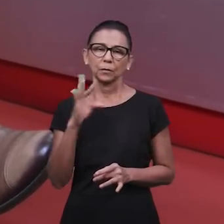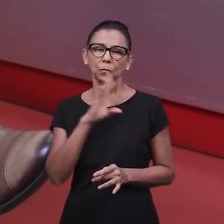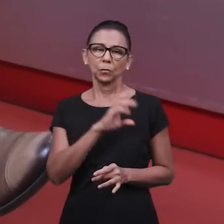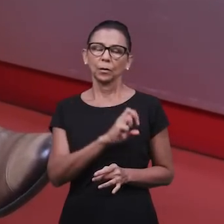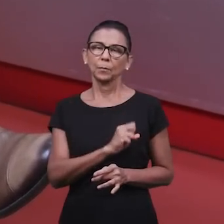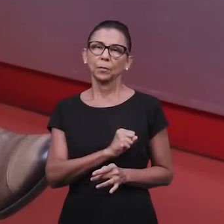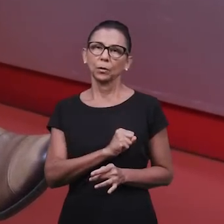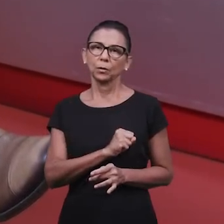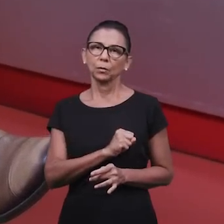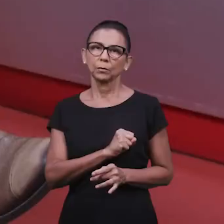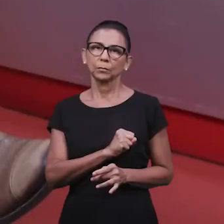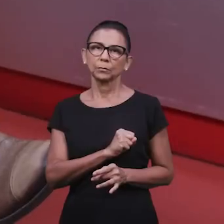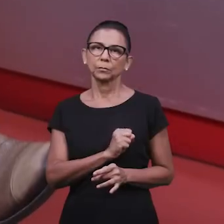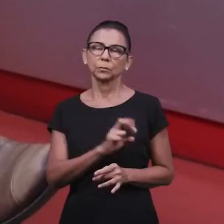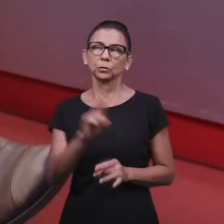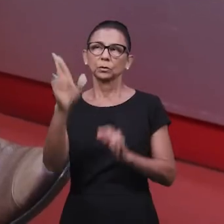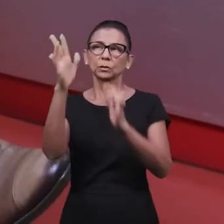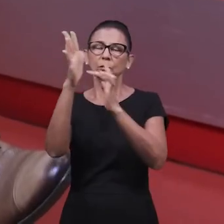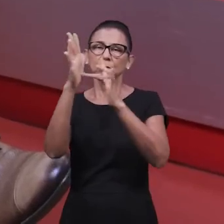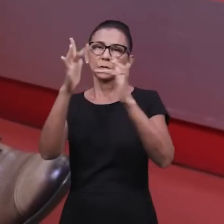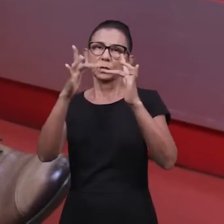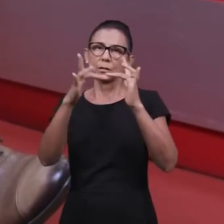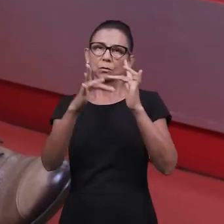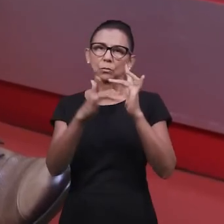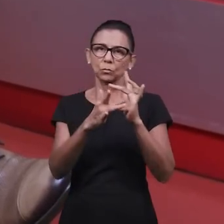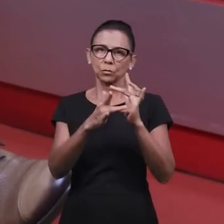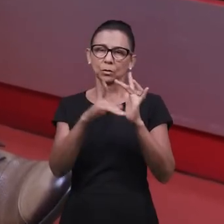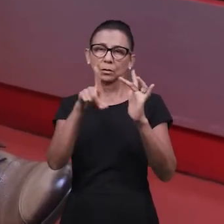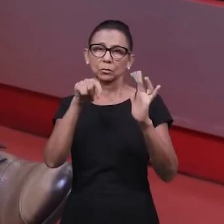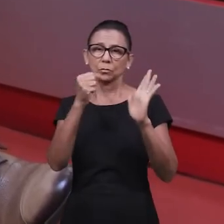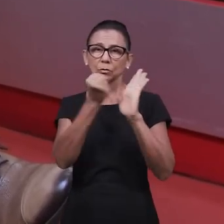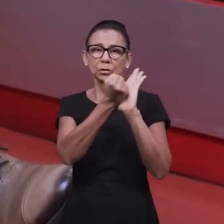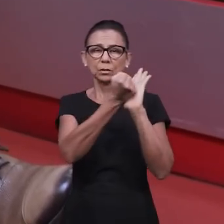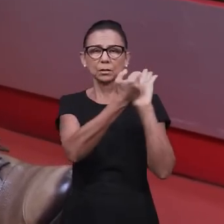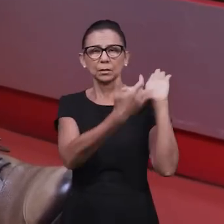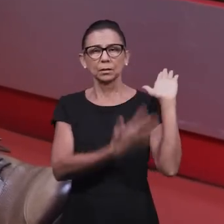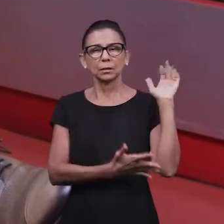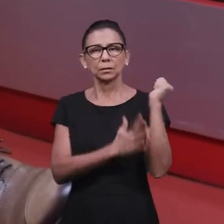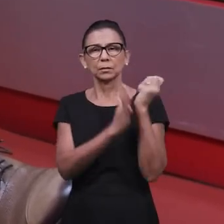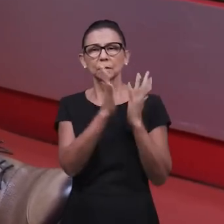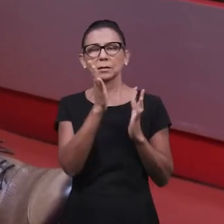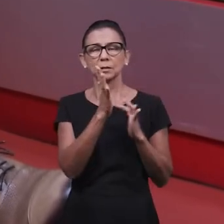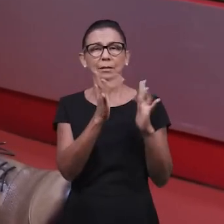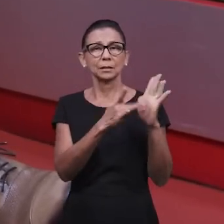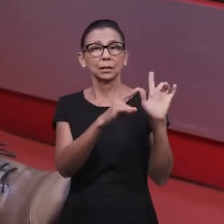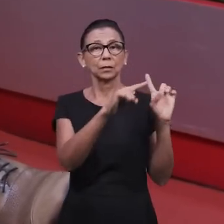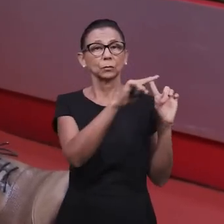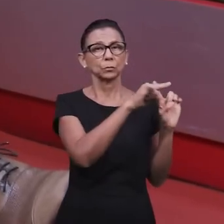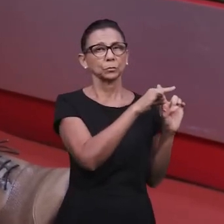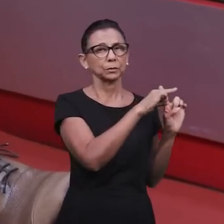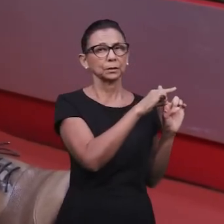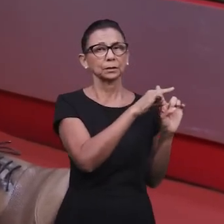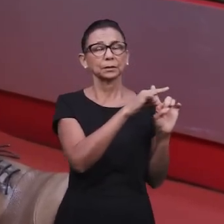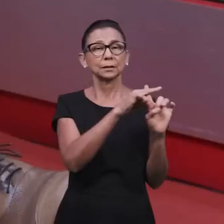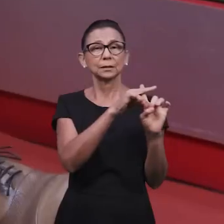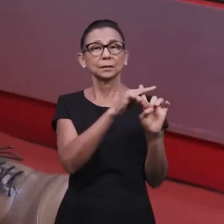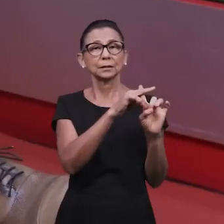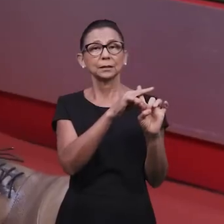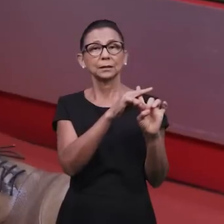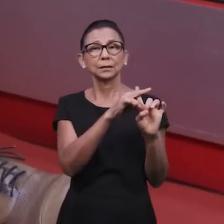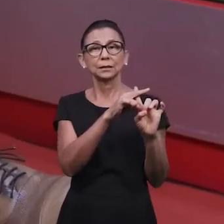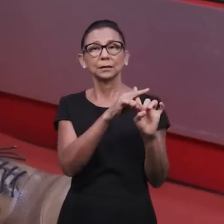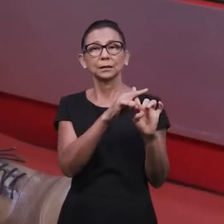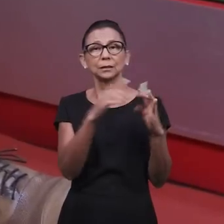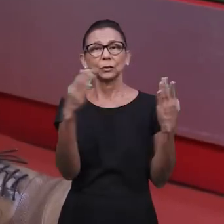Jesus, nos deu acesso à presença desse Deus santo e poderoso e permite